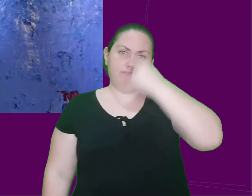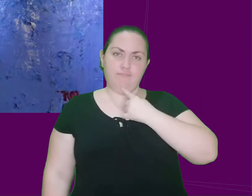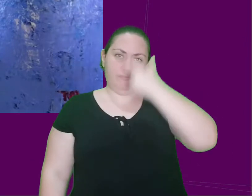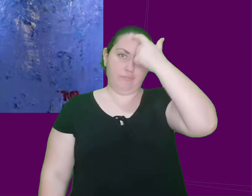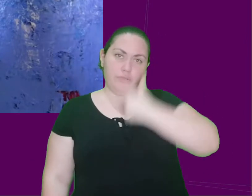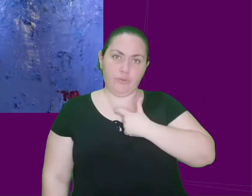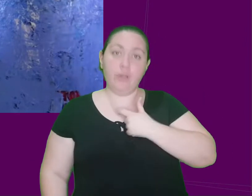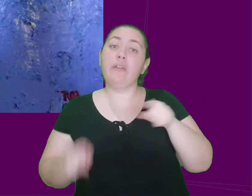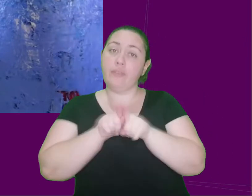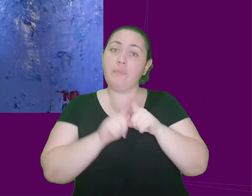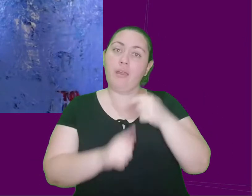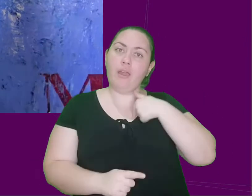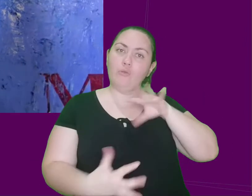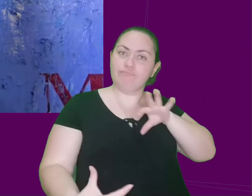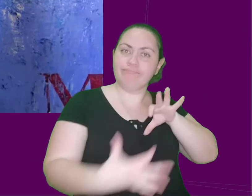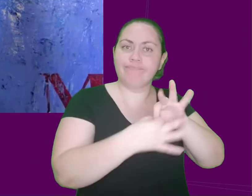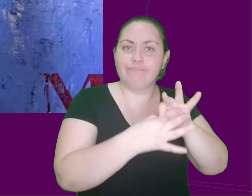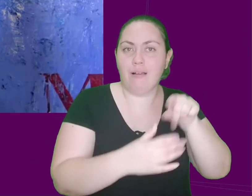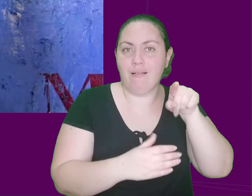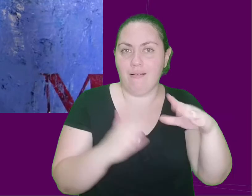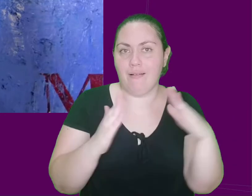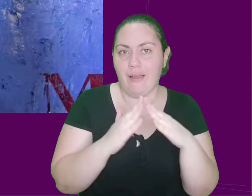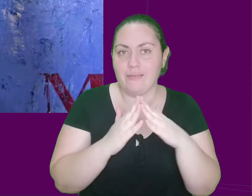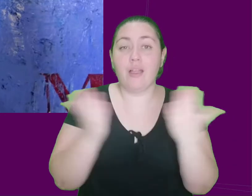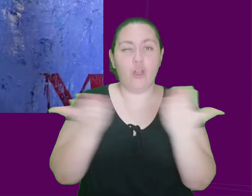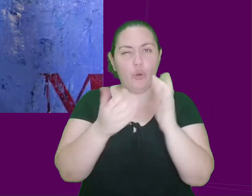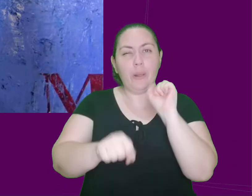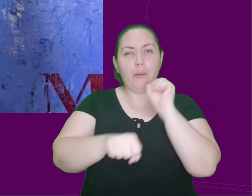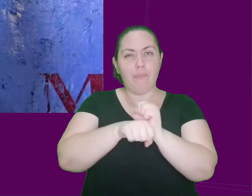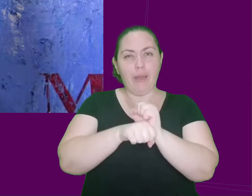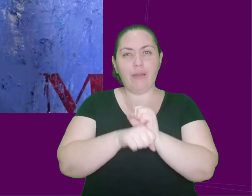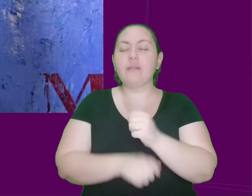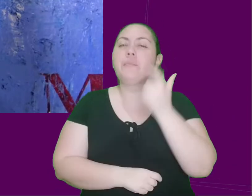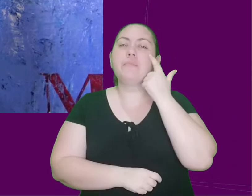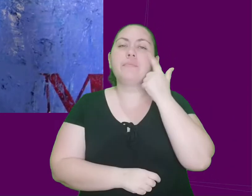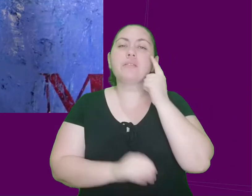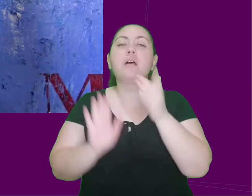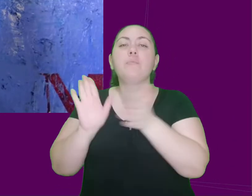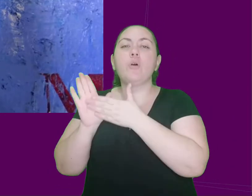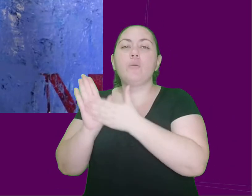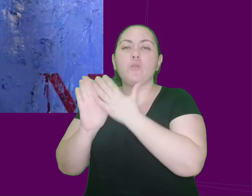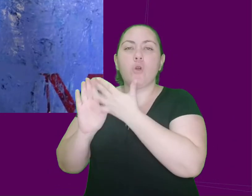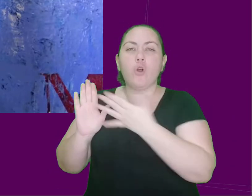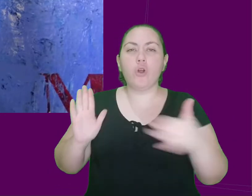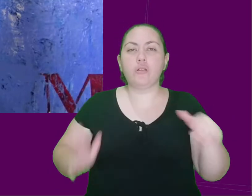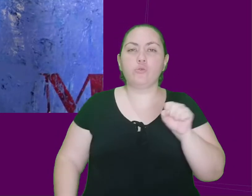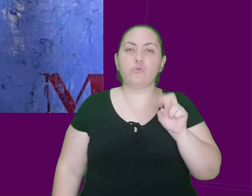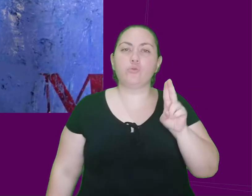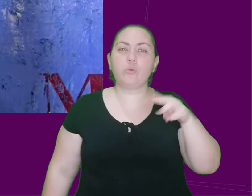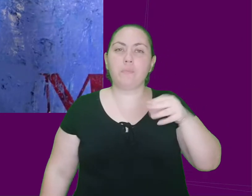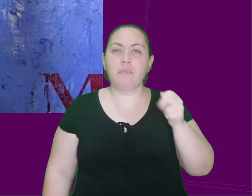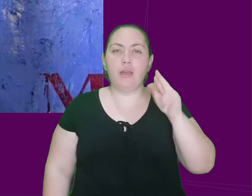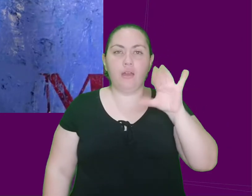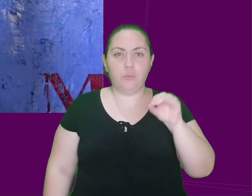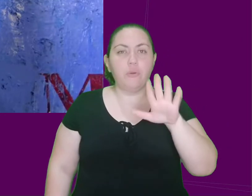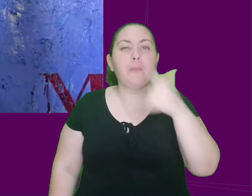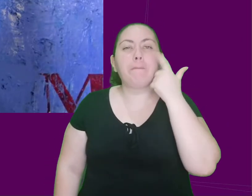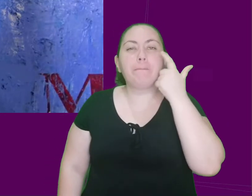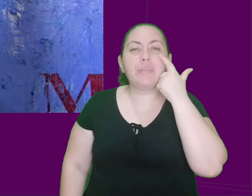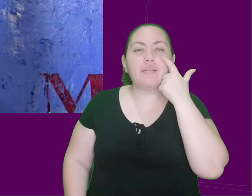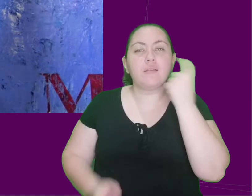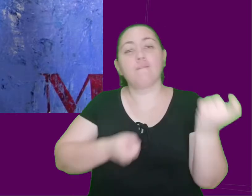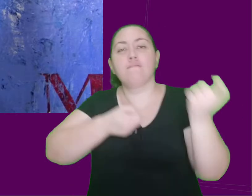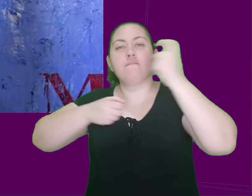sujeito seria parte da casa. Vamos parar aqui e quebrar a ordem proposta pelo sumário e retraçar o caminho